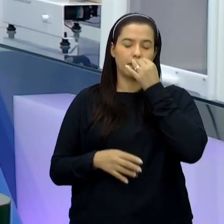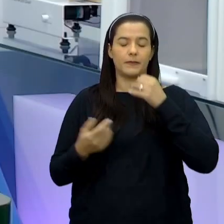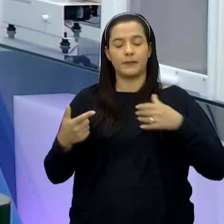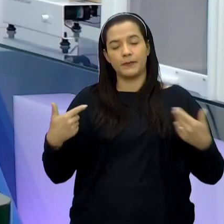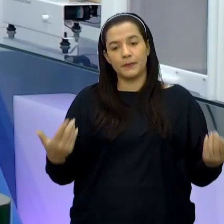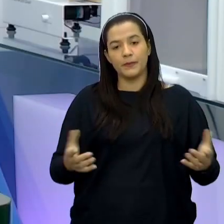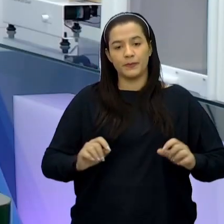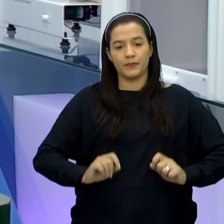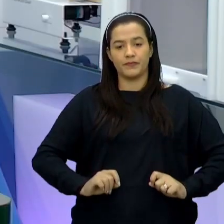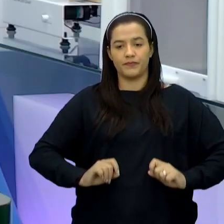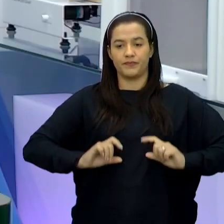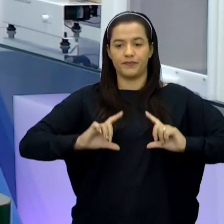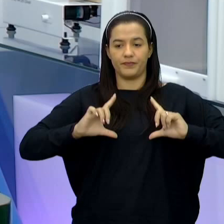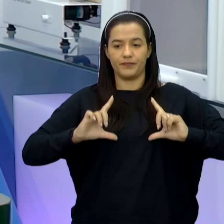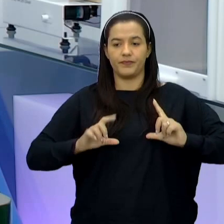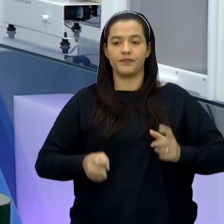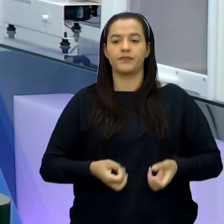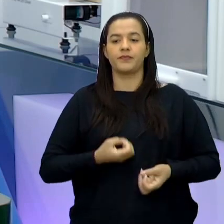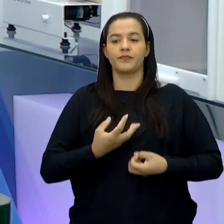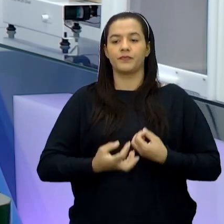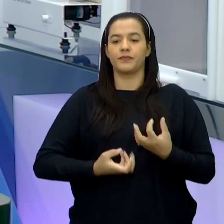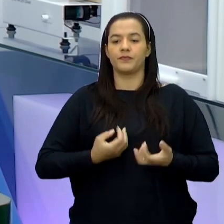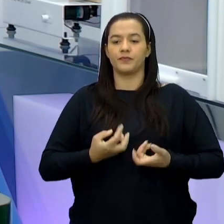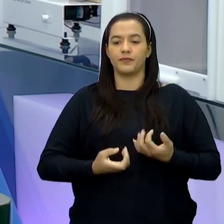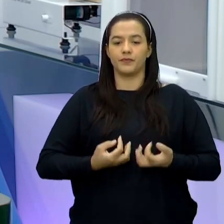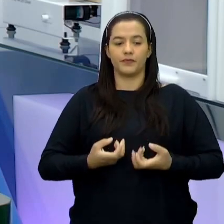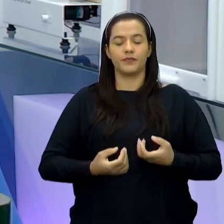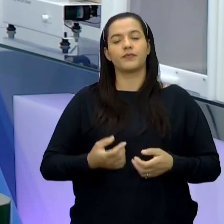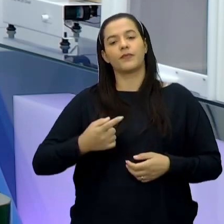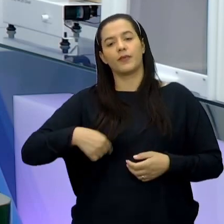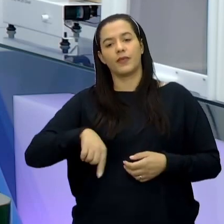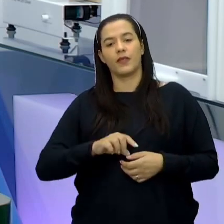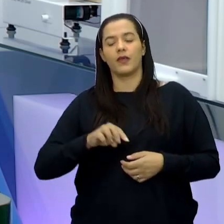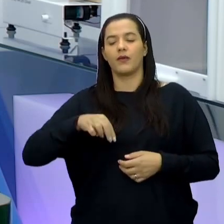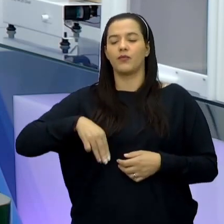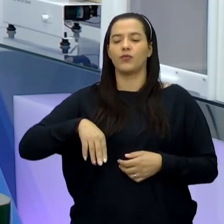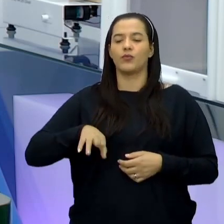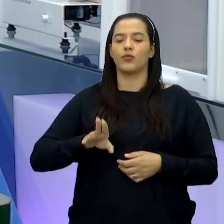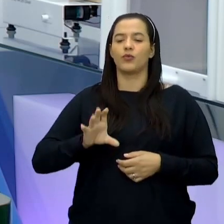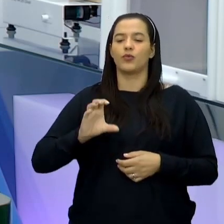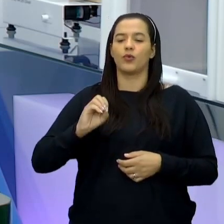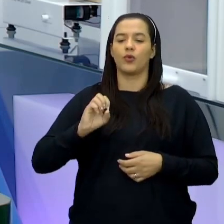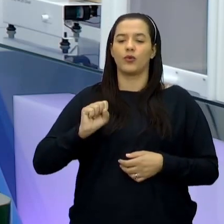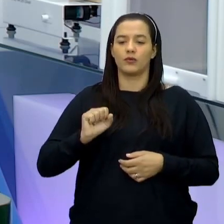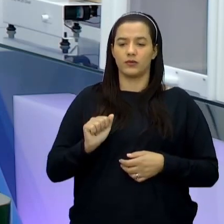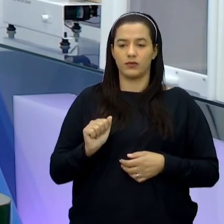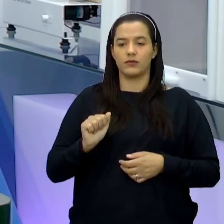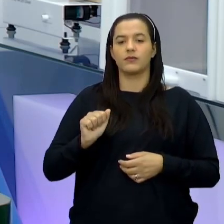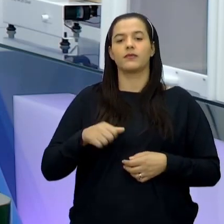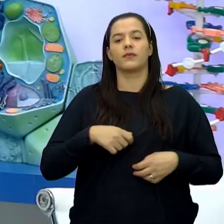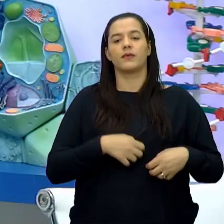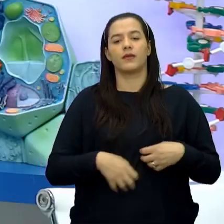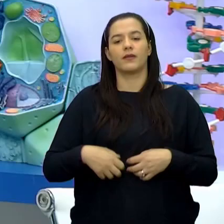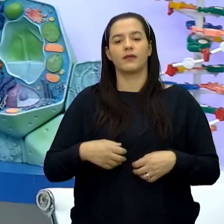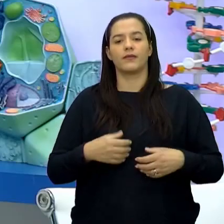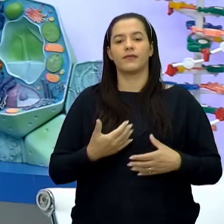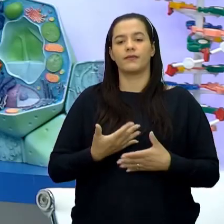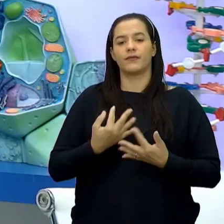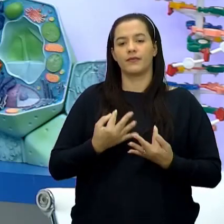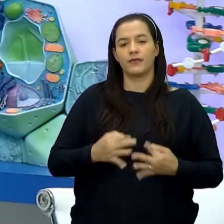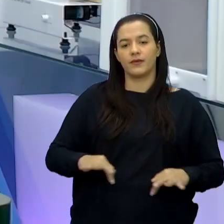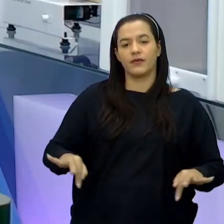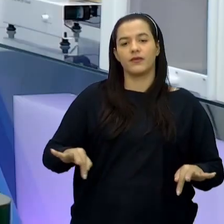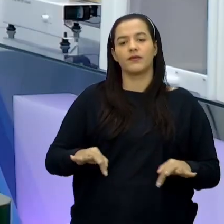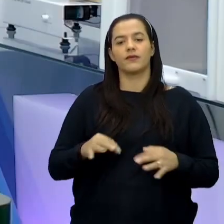o ácido e a mucosa do estômago vai começar a ter... Ela vai machucar.